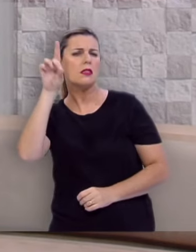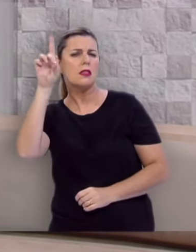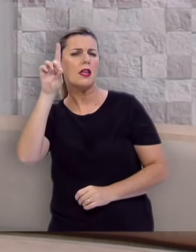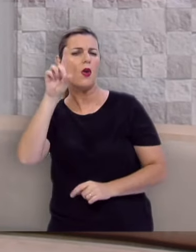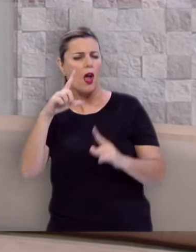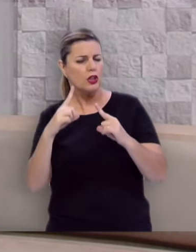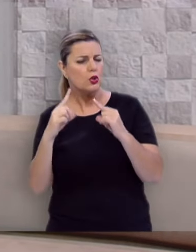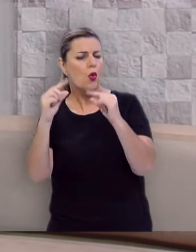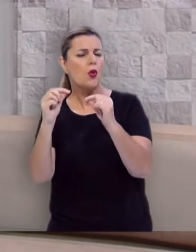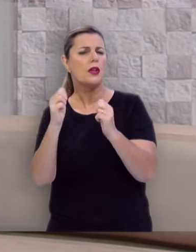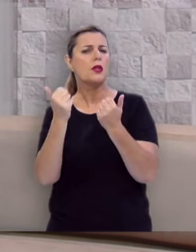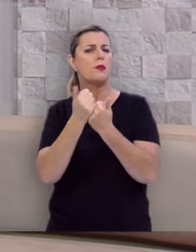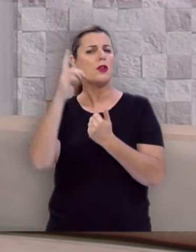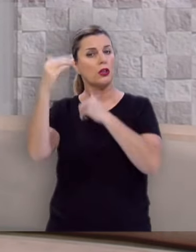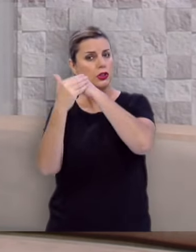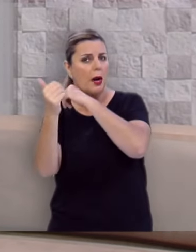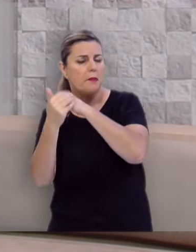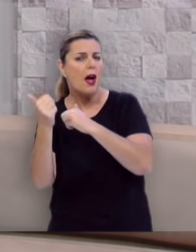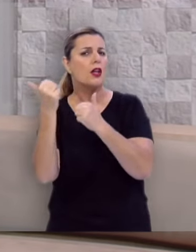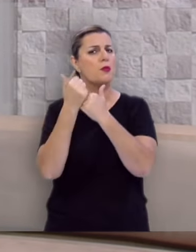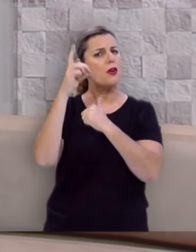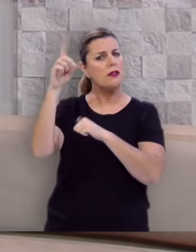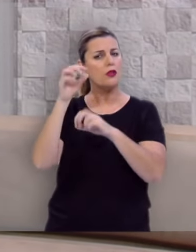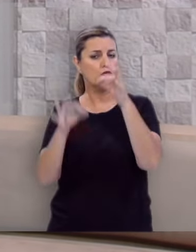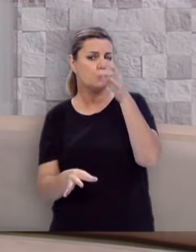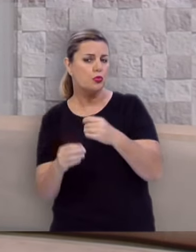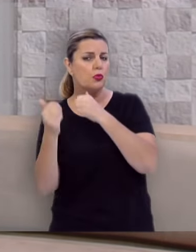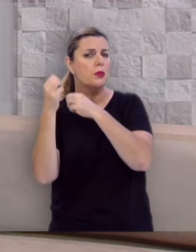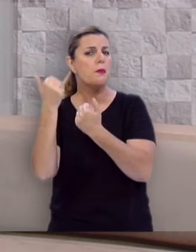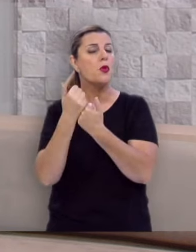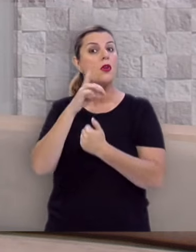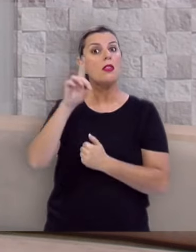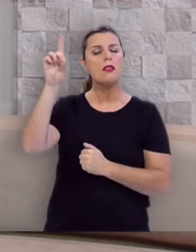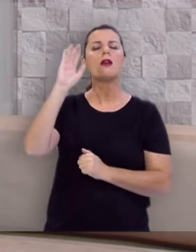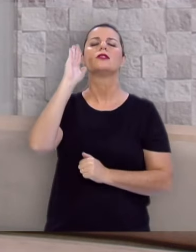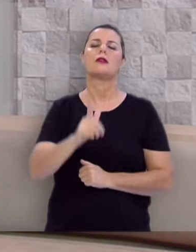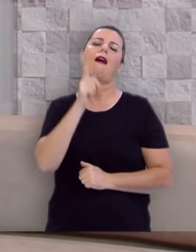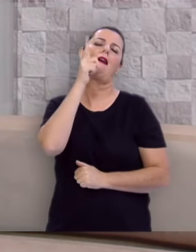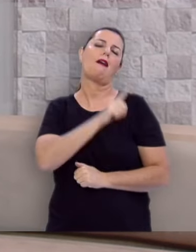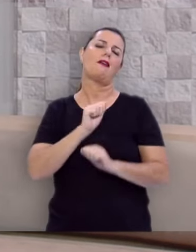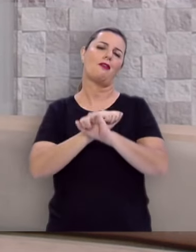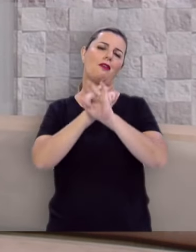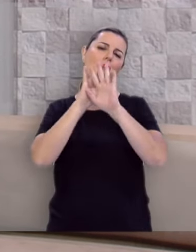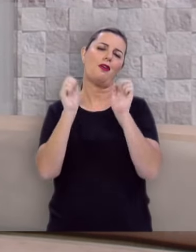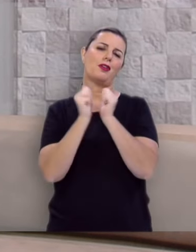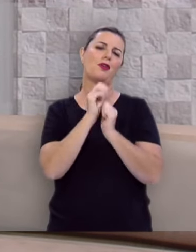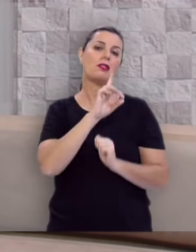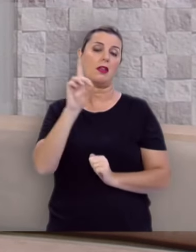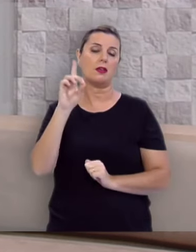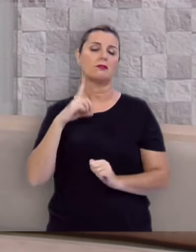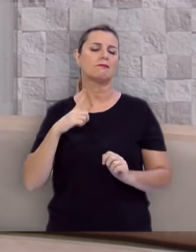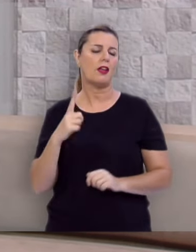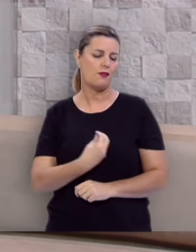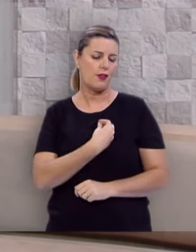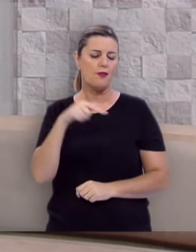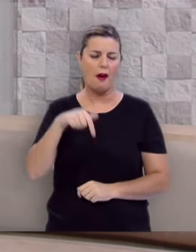Deus, predestinado por Deus, chamado por Deus, justificado por Deus, você já está glorificado por Deus. Caminhamos